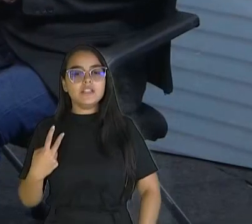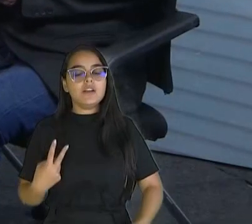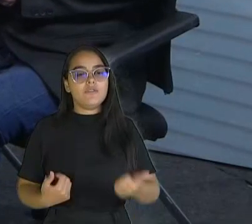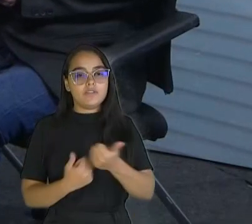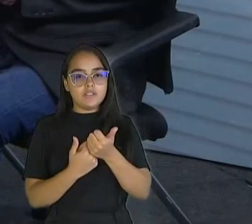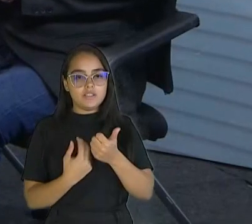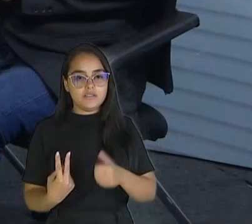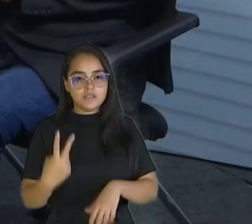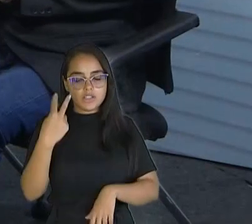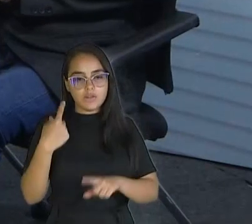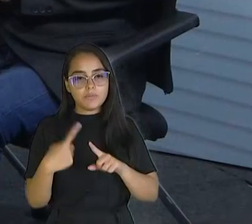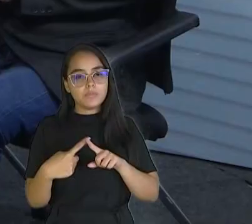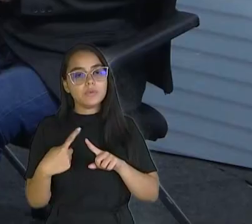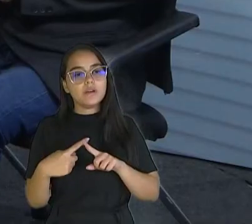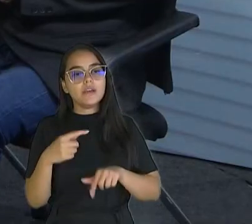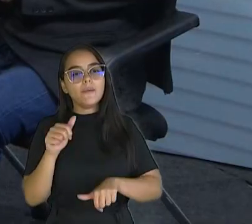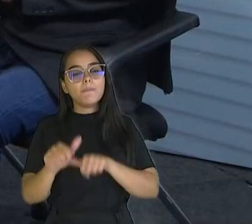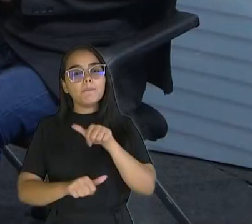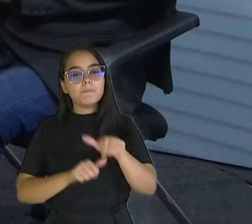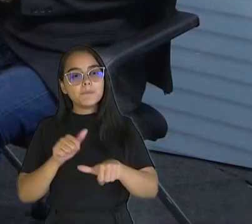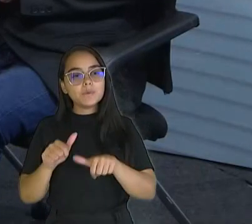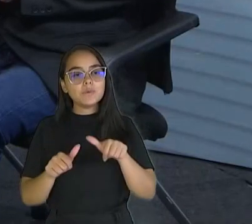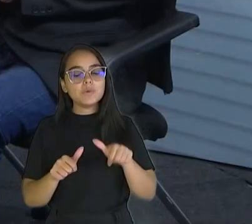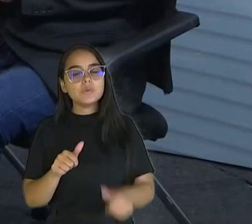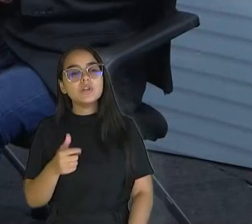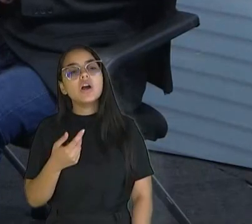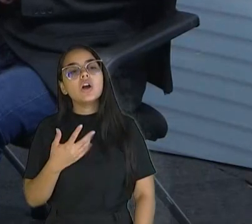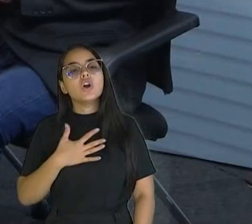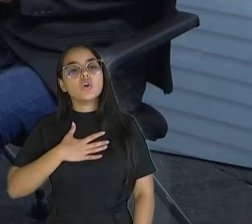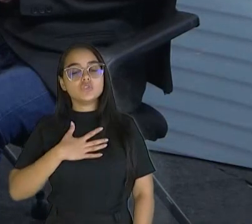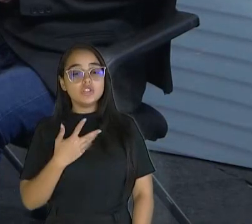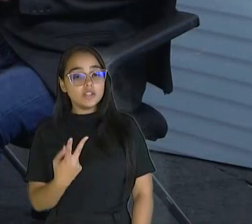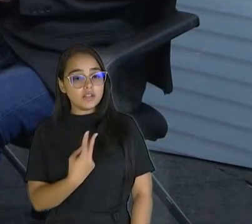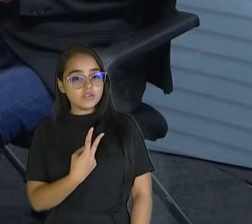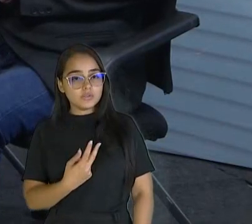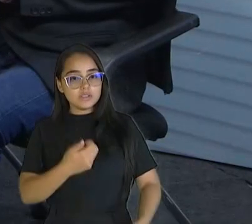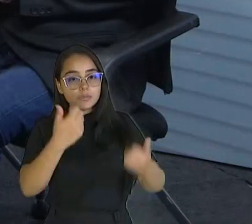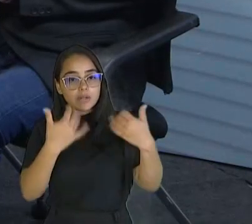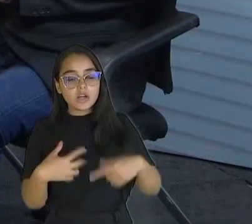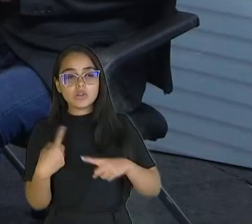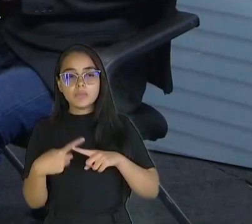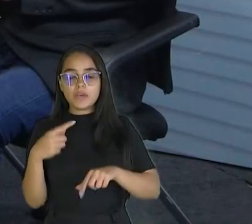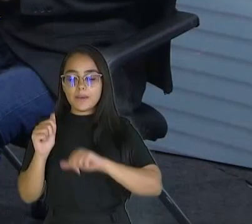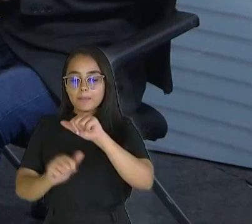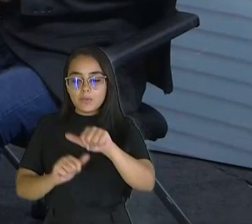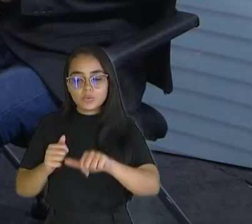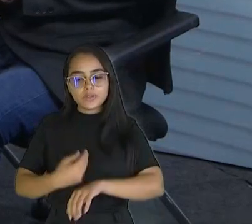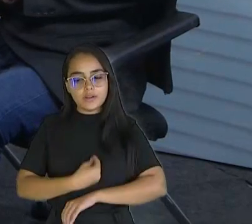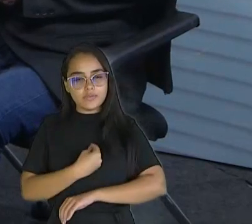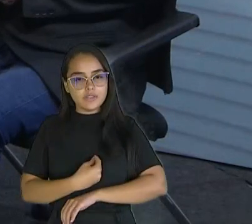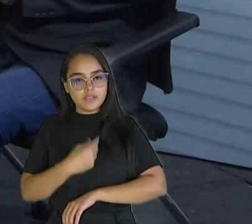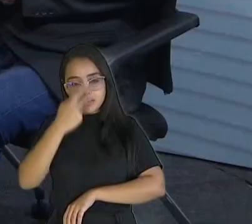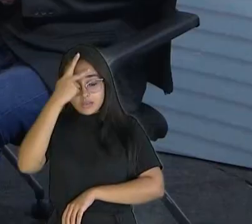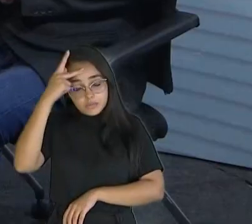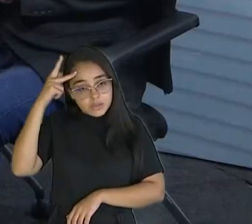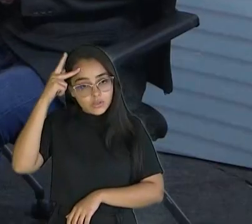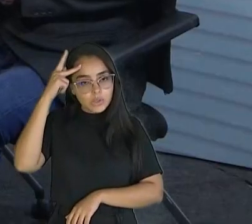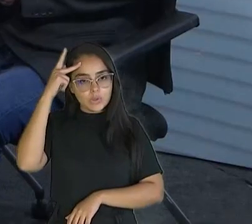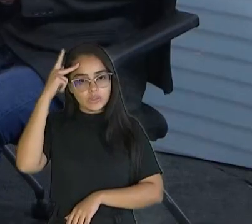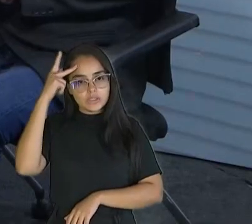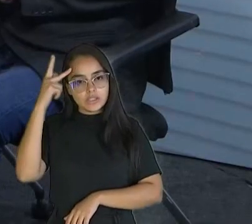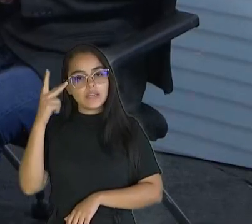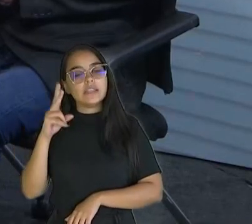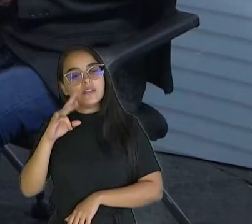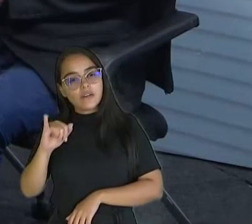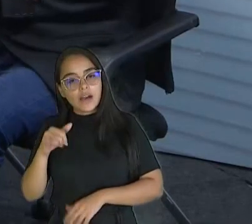porque muda. Gostei muito da fala da Thaís e da Vitória. Muda. Quantas vidas não são mudadas, foram mudadas, estão sendo